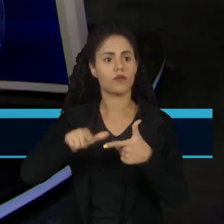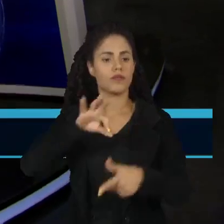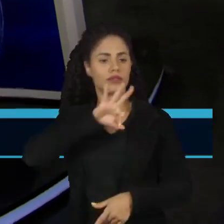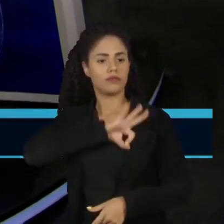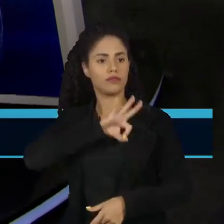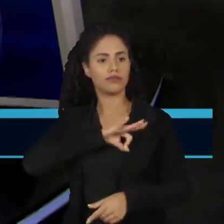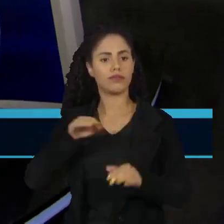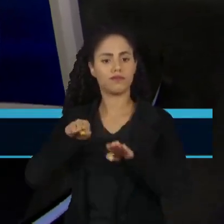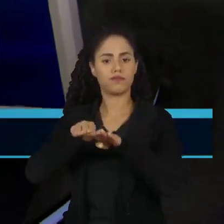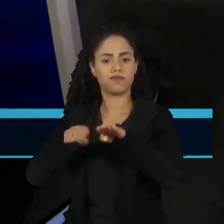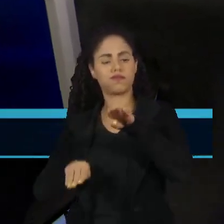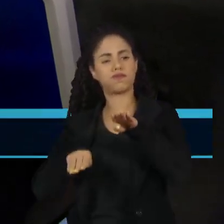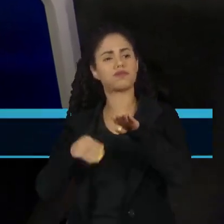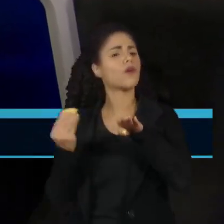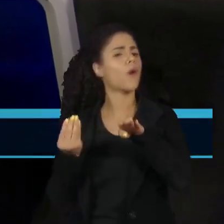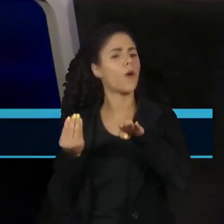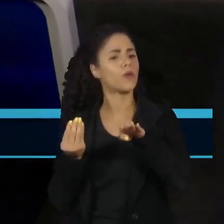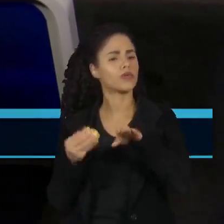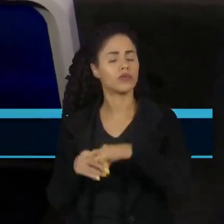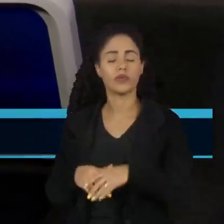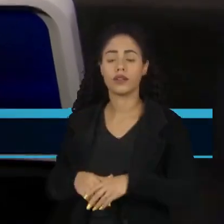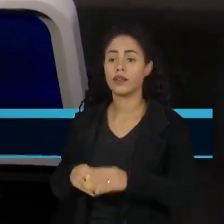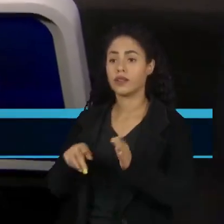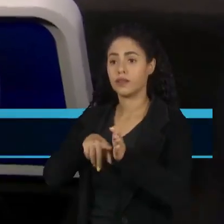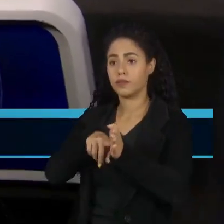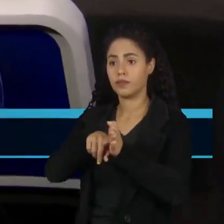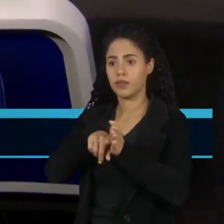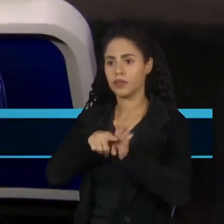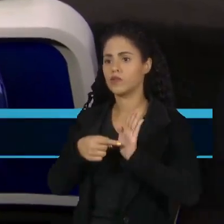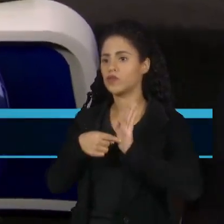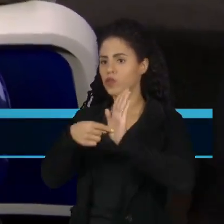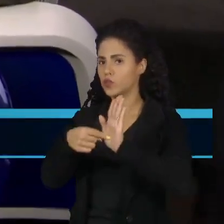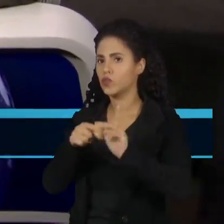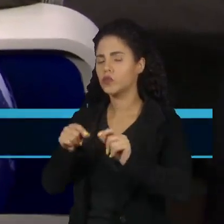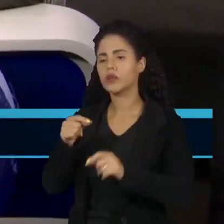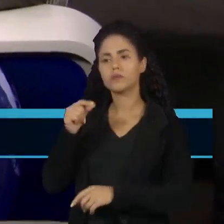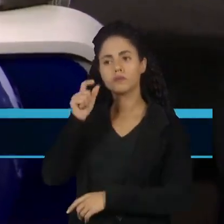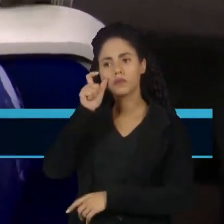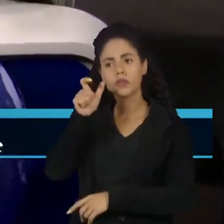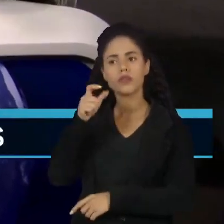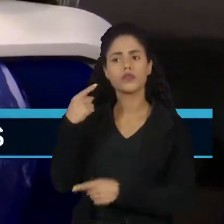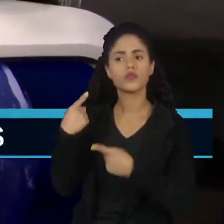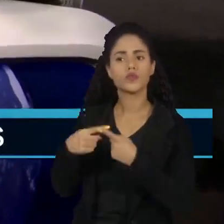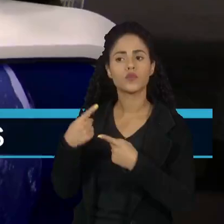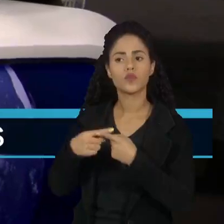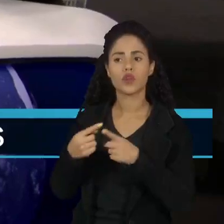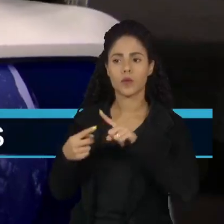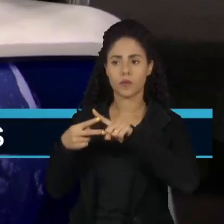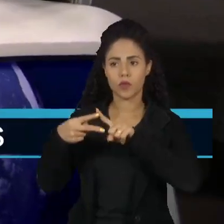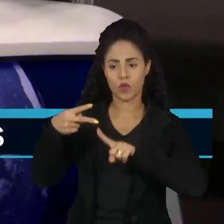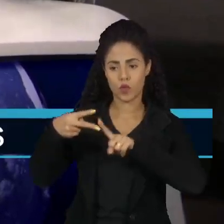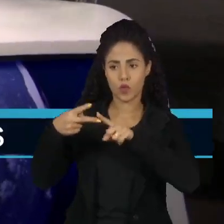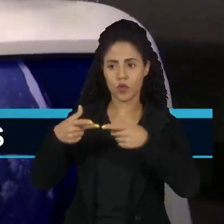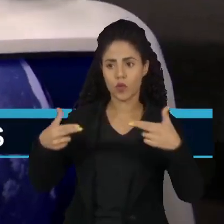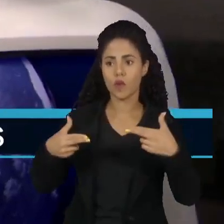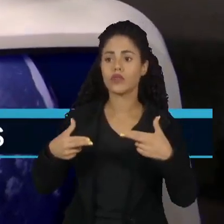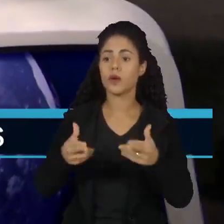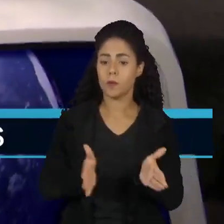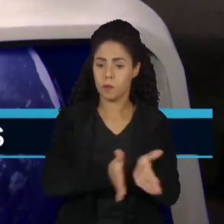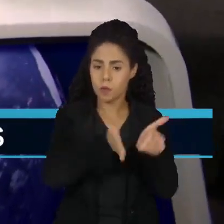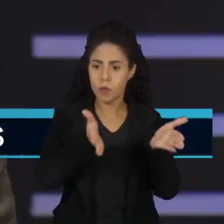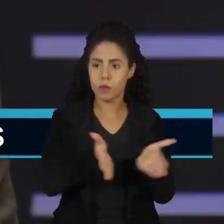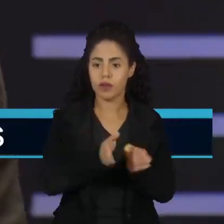Brasil? Olha, cara, essa pesquisa também mostrou uma coisa interessante, porque você tem duas grandes questões, é pobreza e